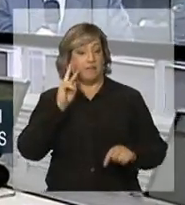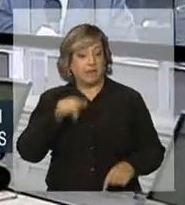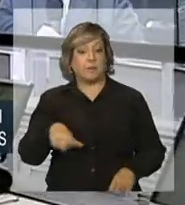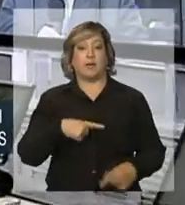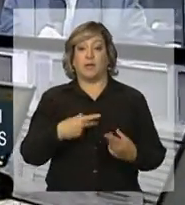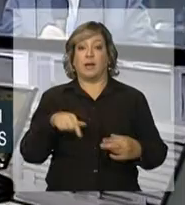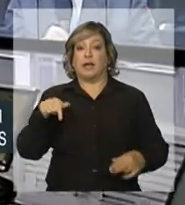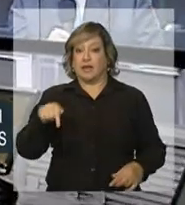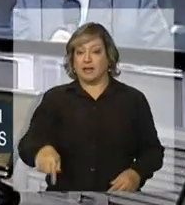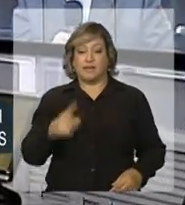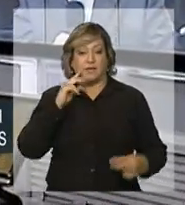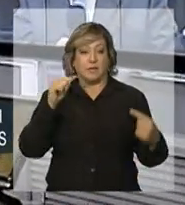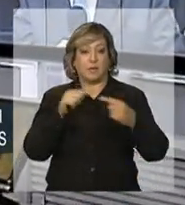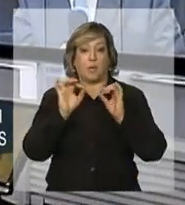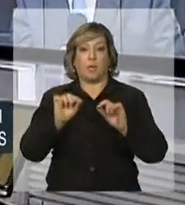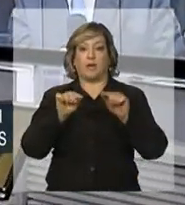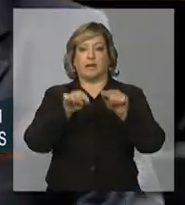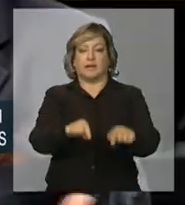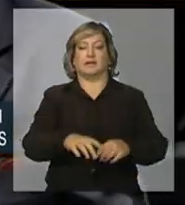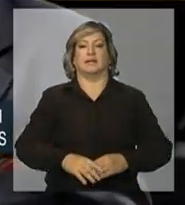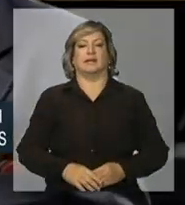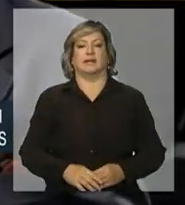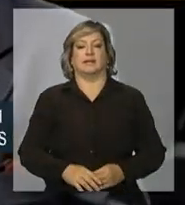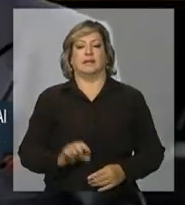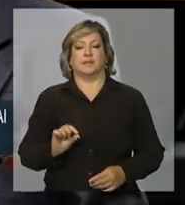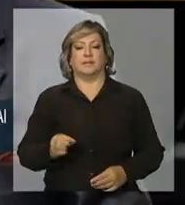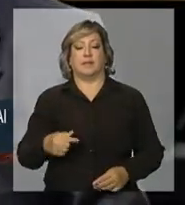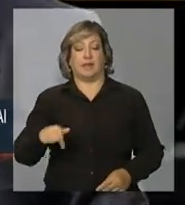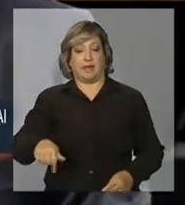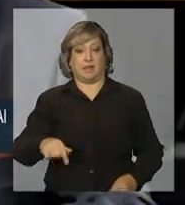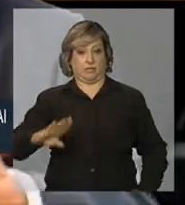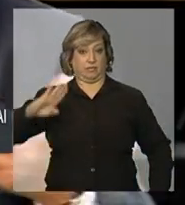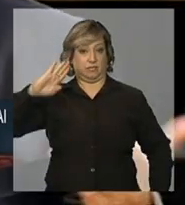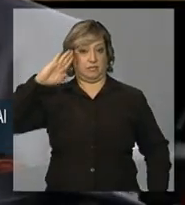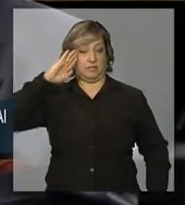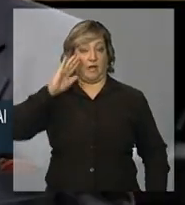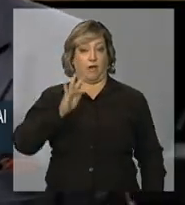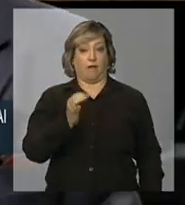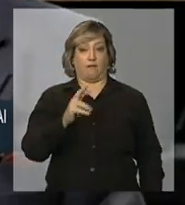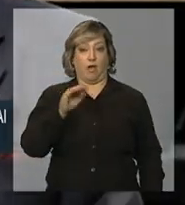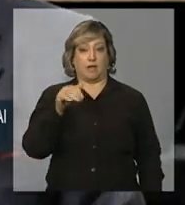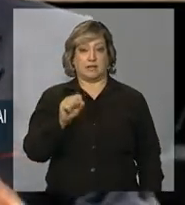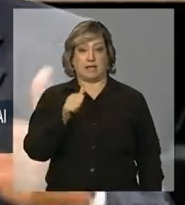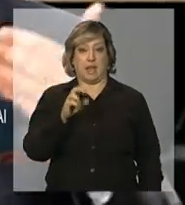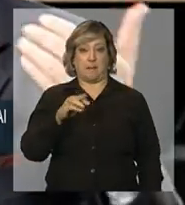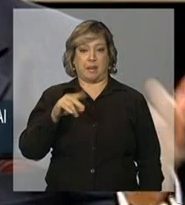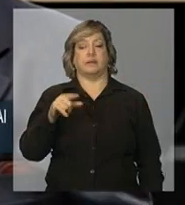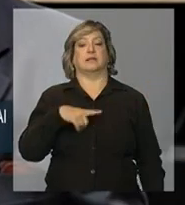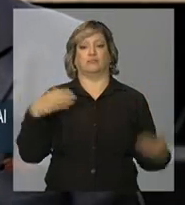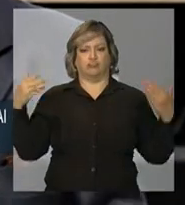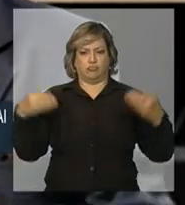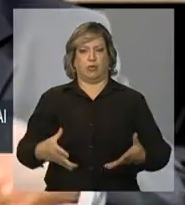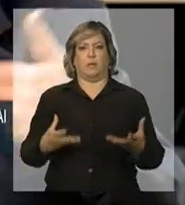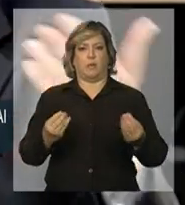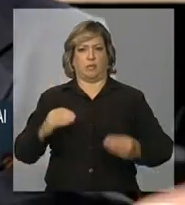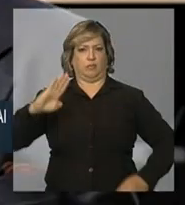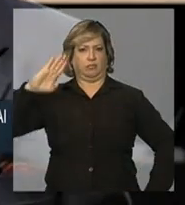ao que a senhora viu aí, e as Forças Armadas também estão presentes com contingente